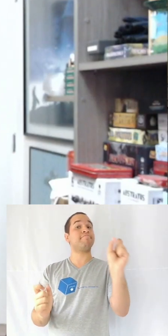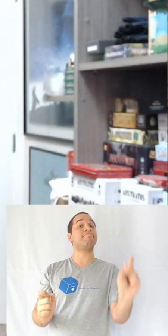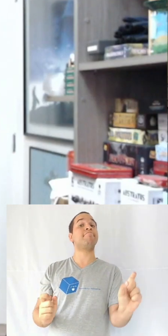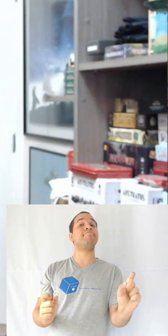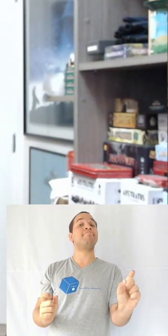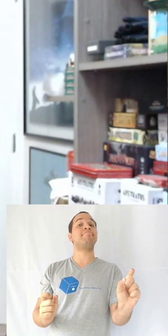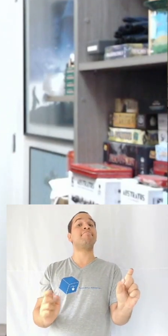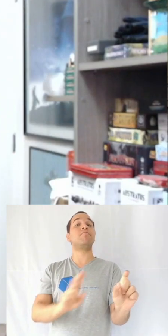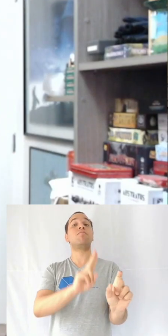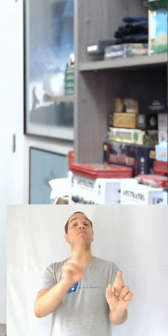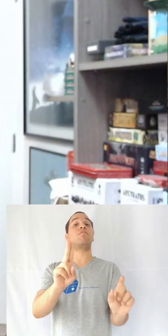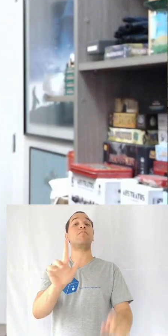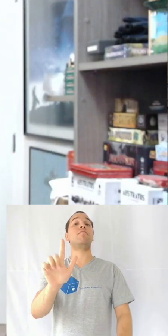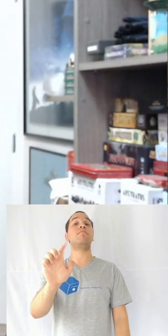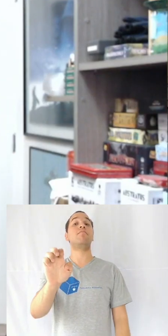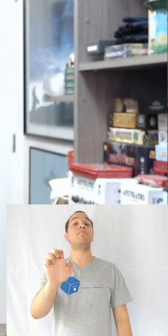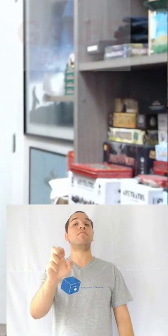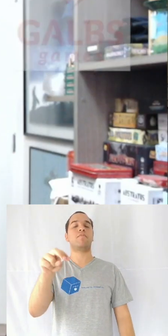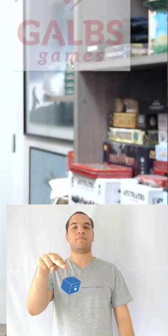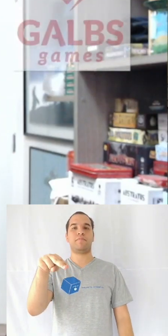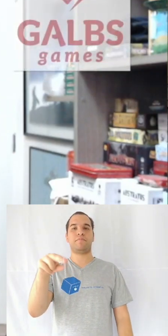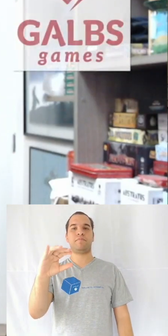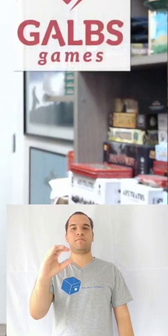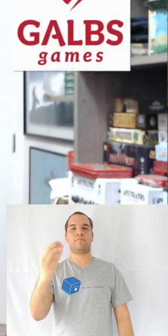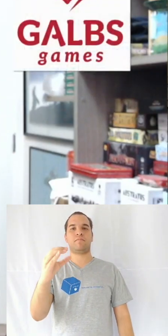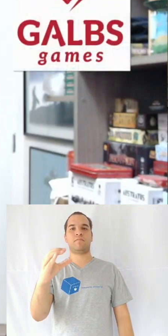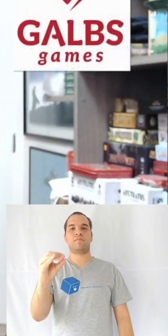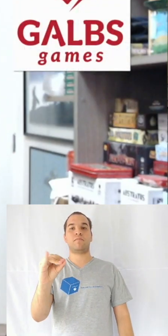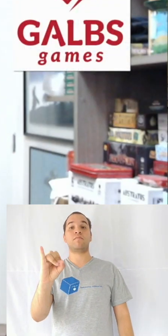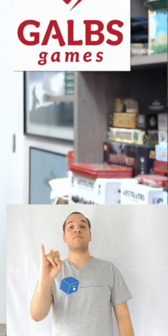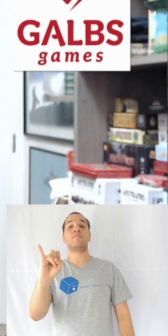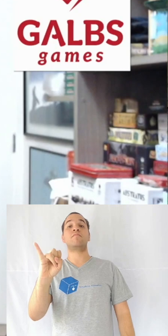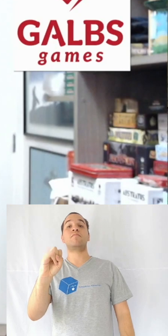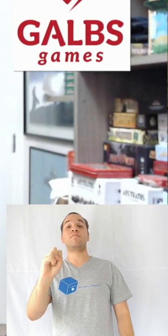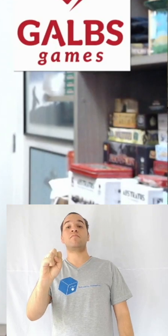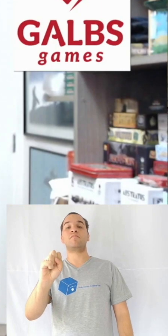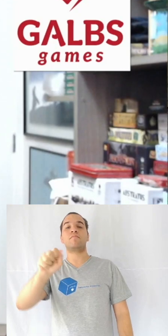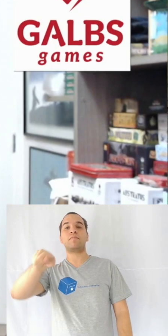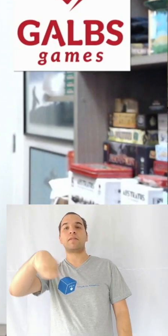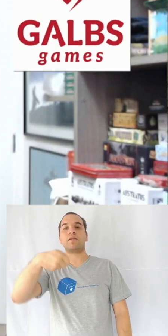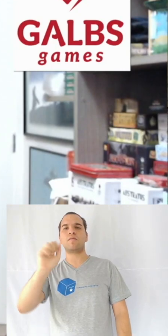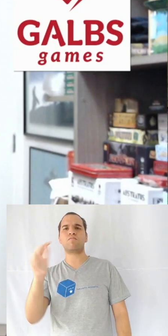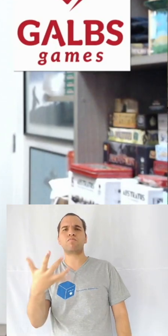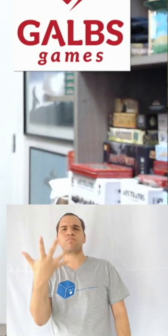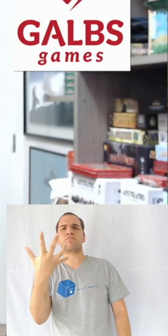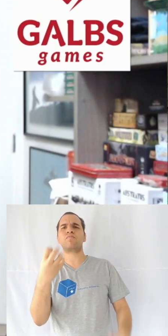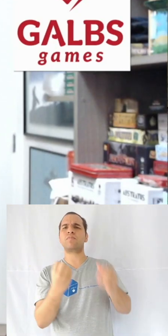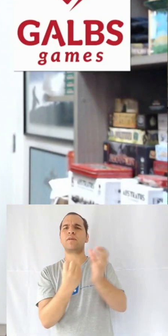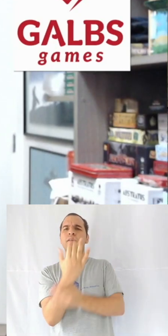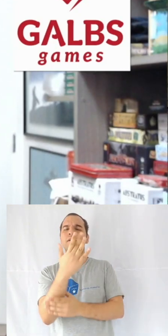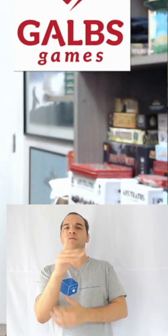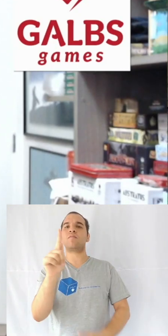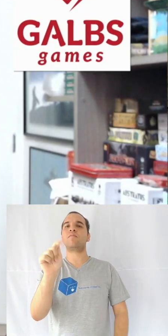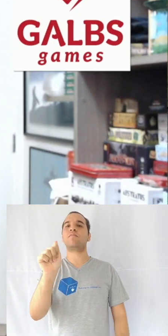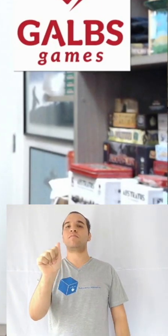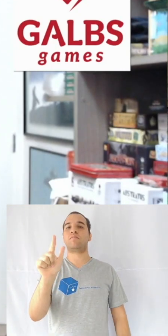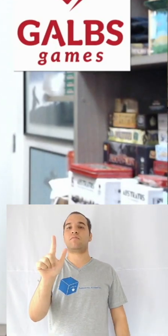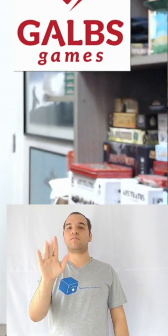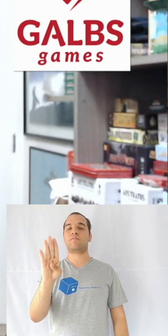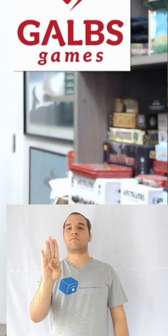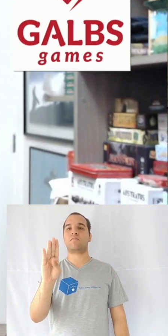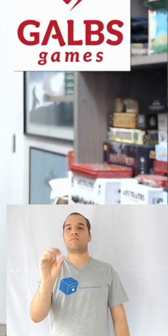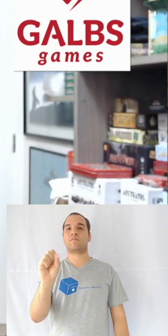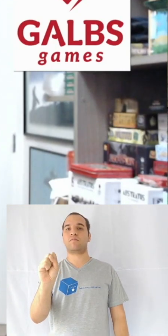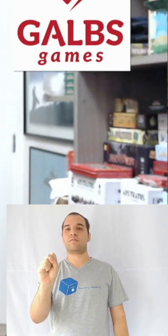Lençóis é o novo jogo da Galbos Games, do Felipe Galli e do Gabriel